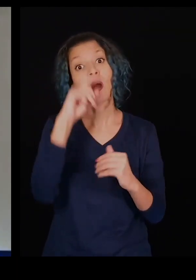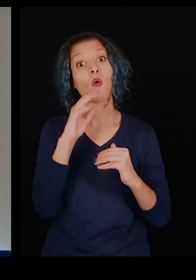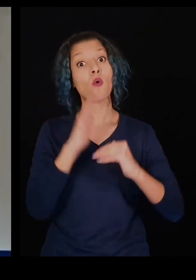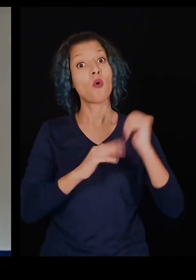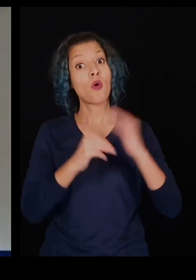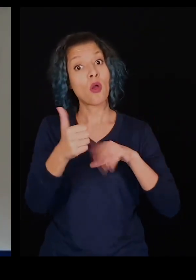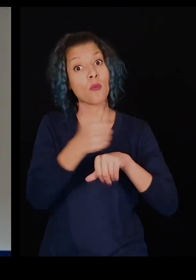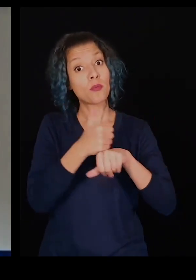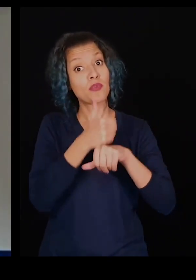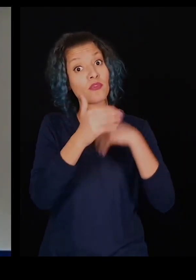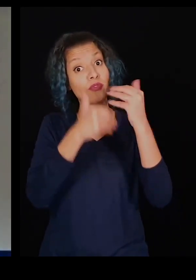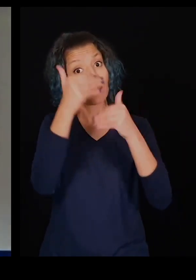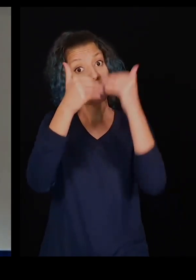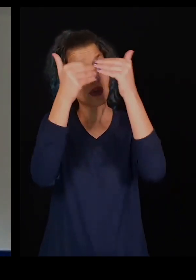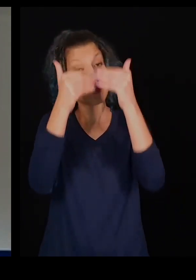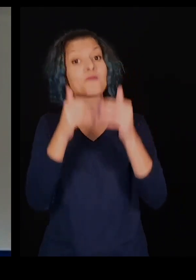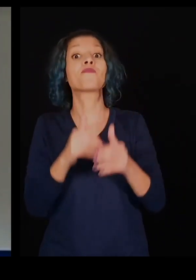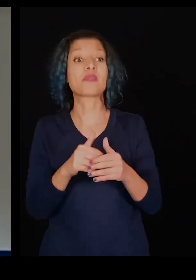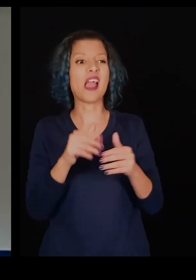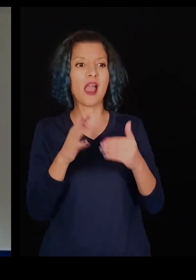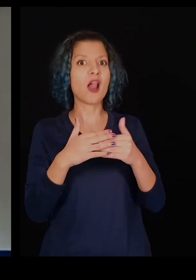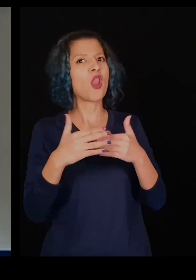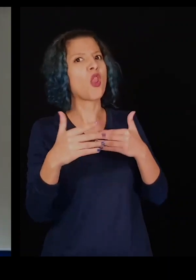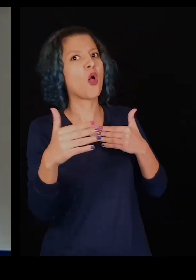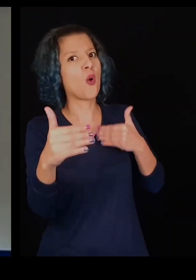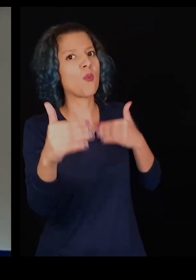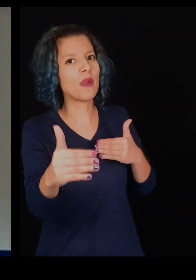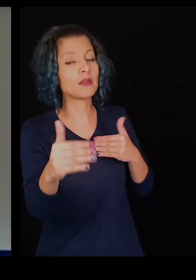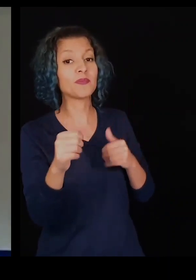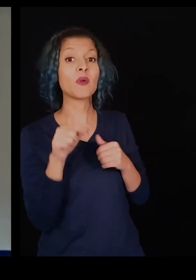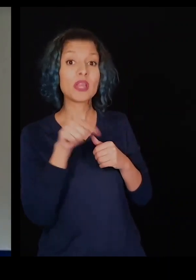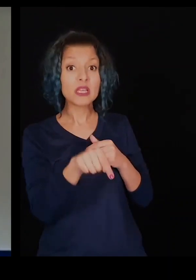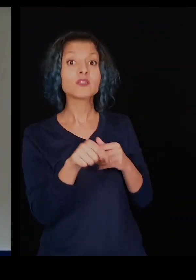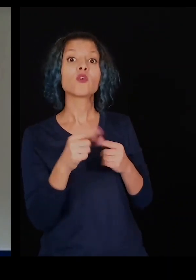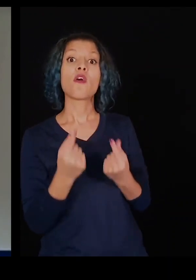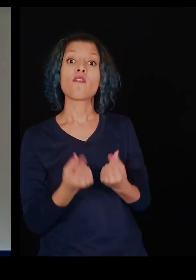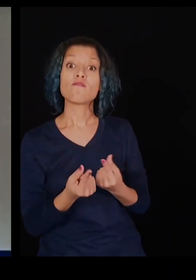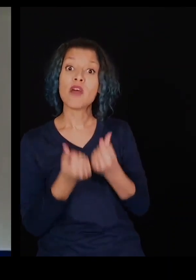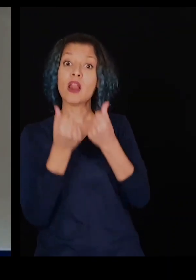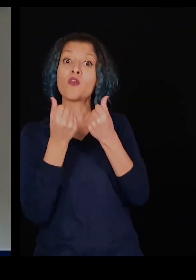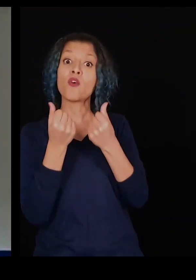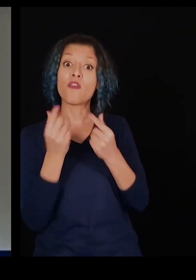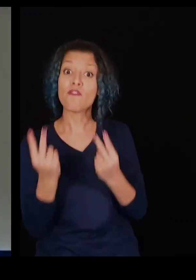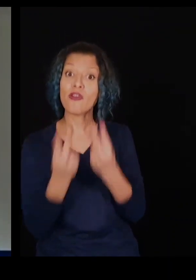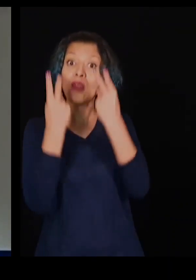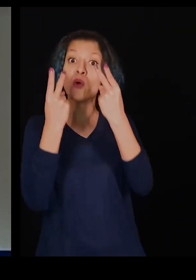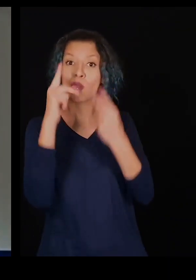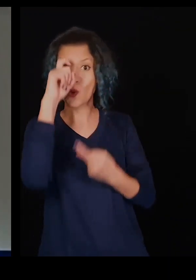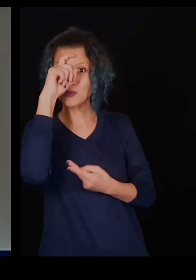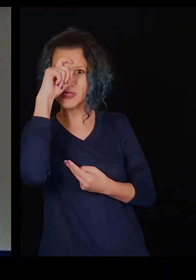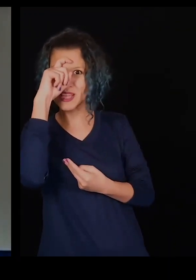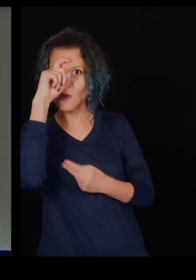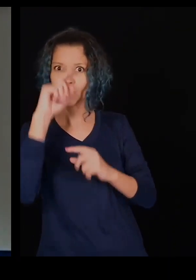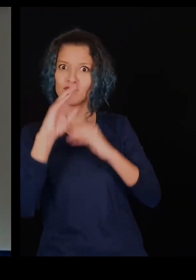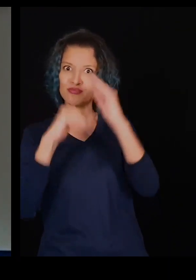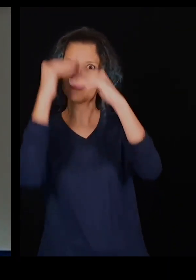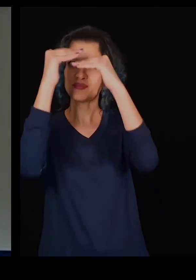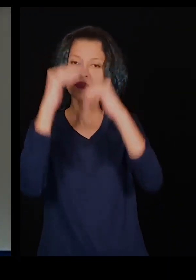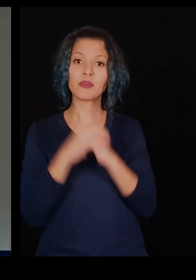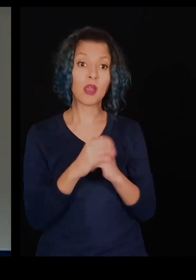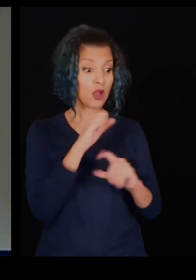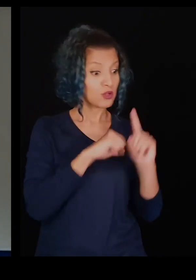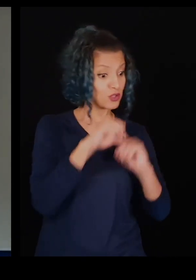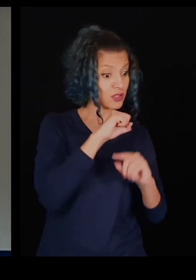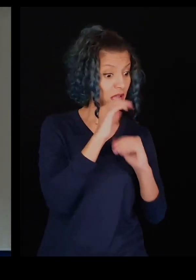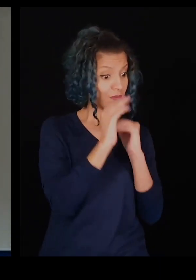prazo. Então, gera um valor para o hospital, gera um valor para a comunidade e, indiretamente, acaba gerando um valor para a companhia